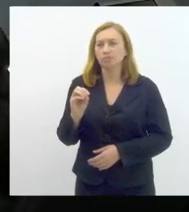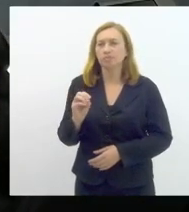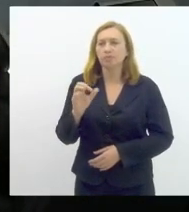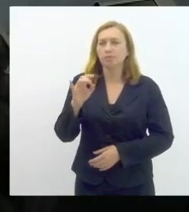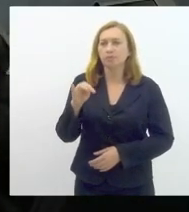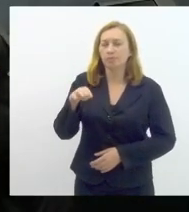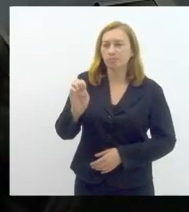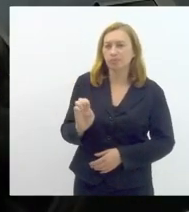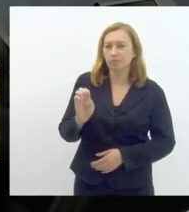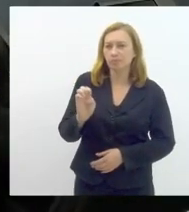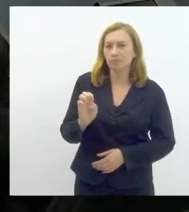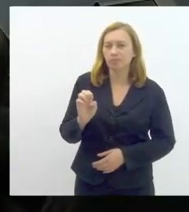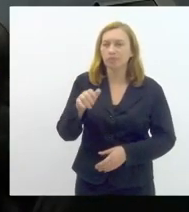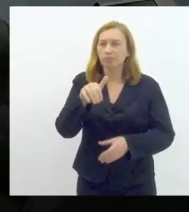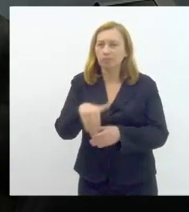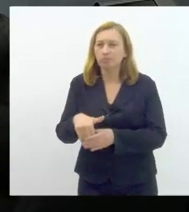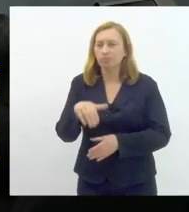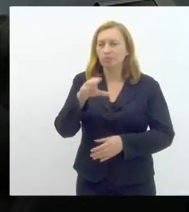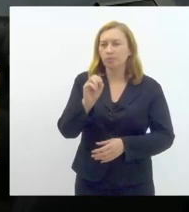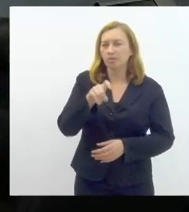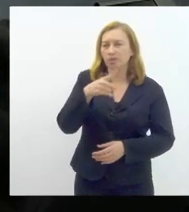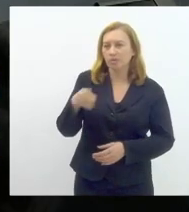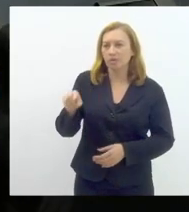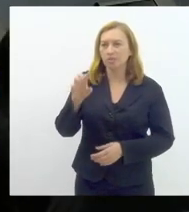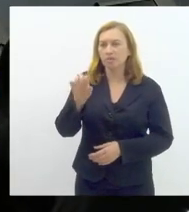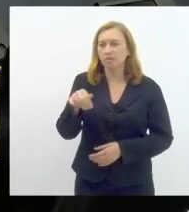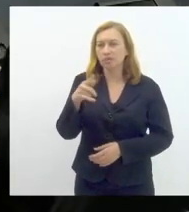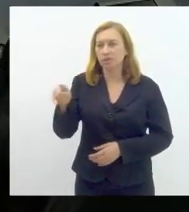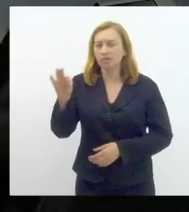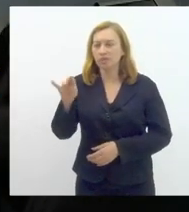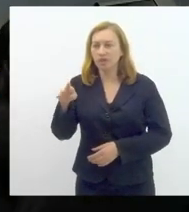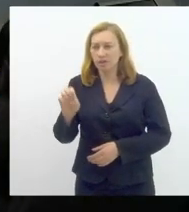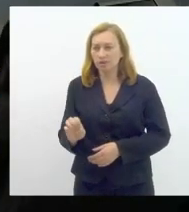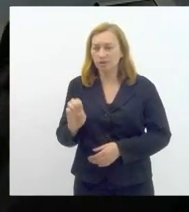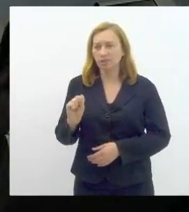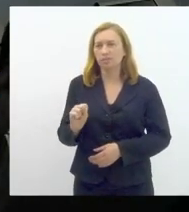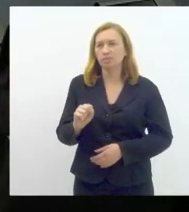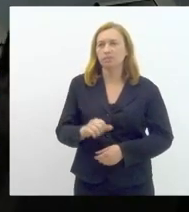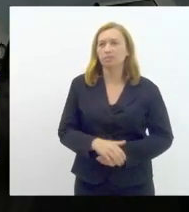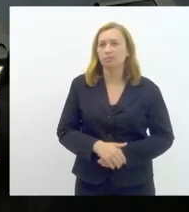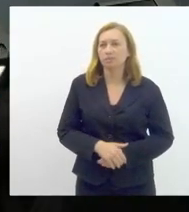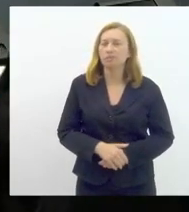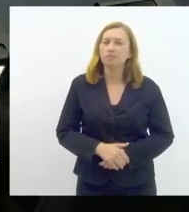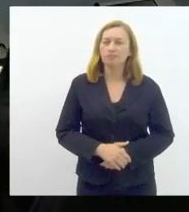Alec de Castro e eu voto em Cauã de São Fidélis.